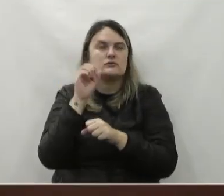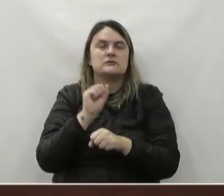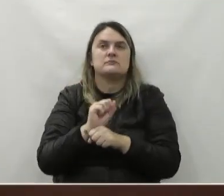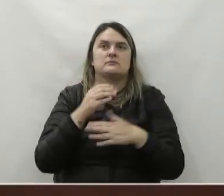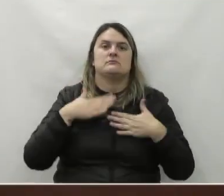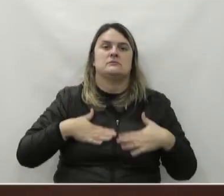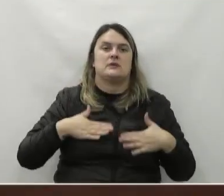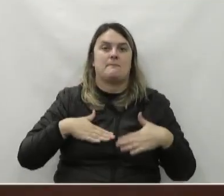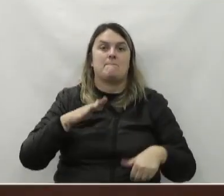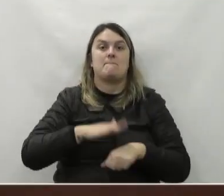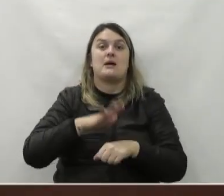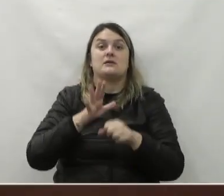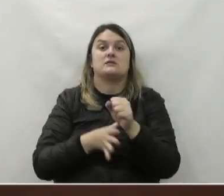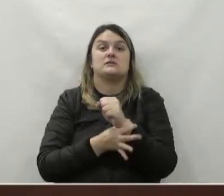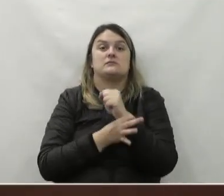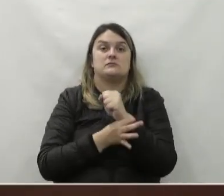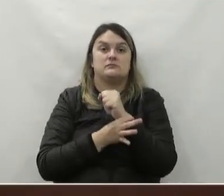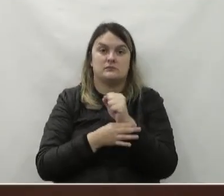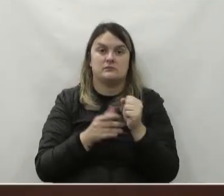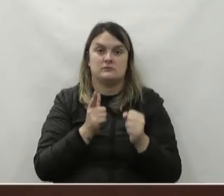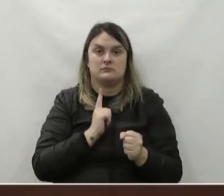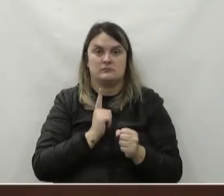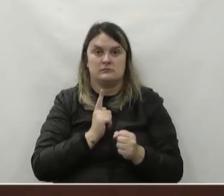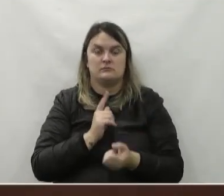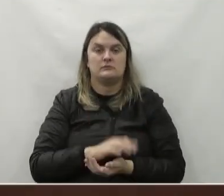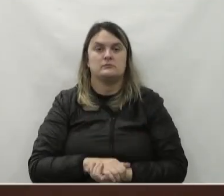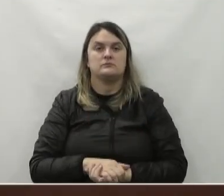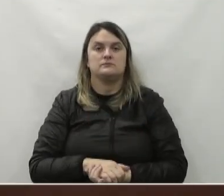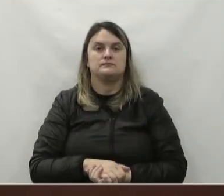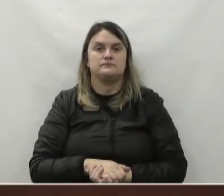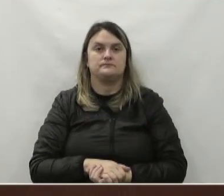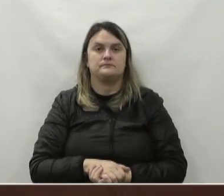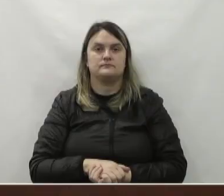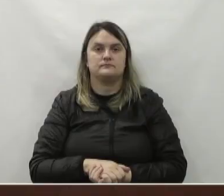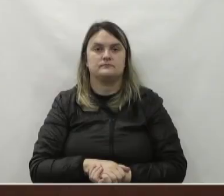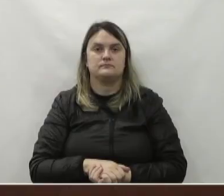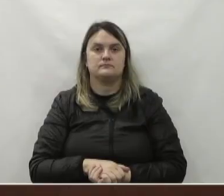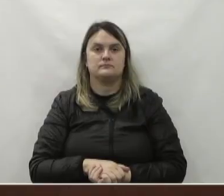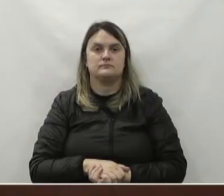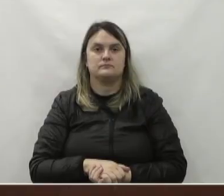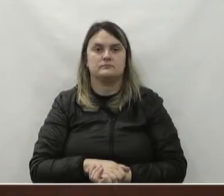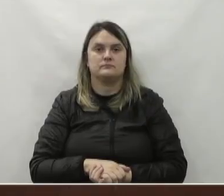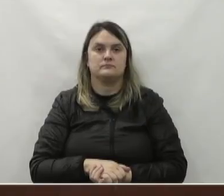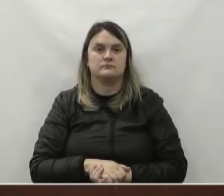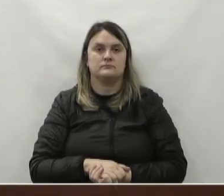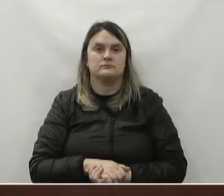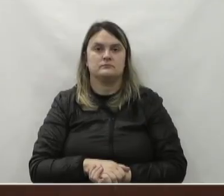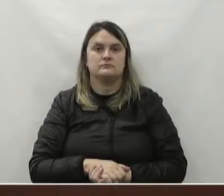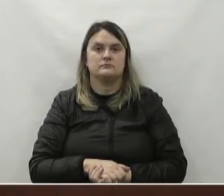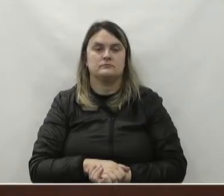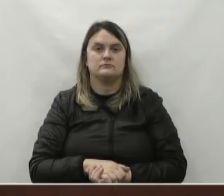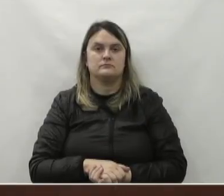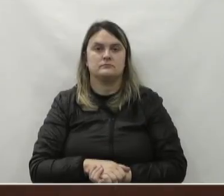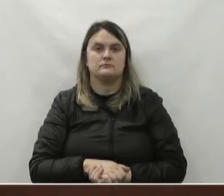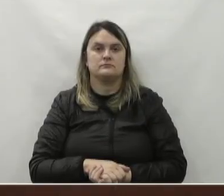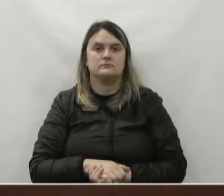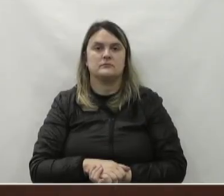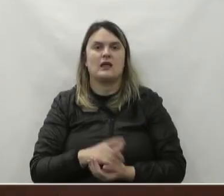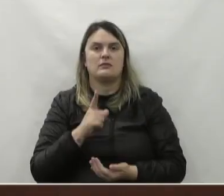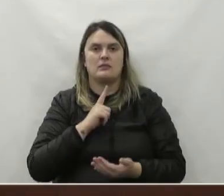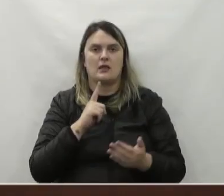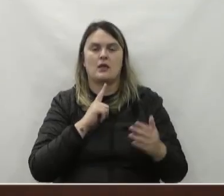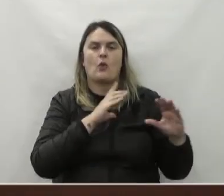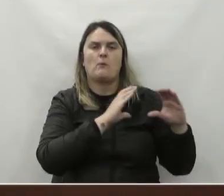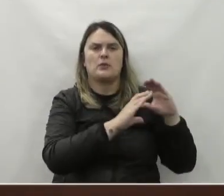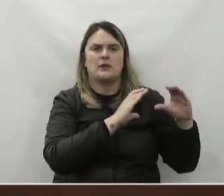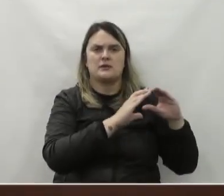estão aguardando ali no ponto de ônibus, às vezes tem um botão ali, se você sentir, né, que está insegura, pode acionar esse botão, vai